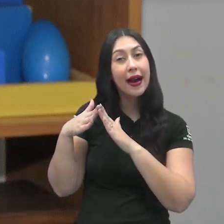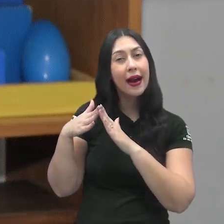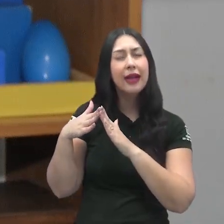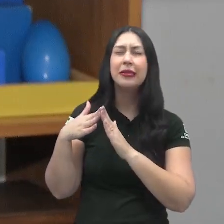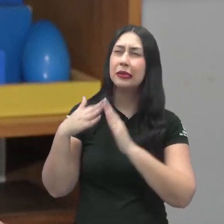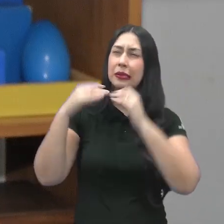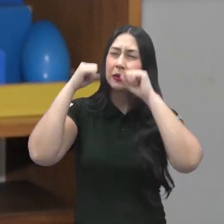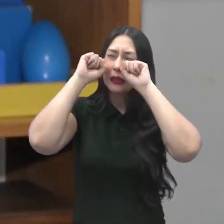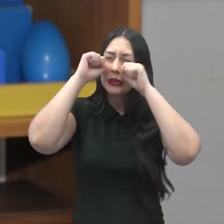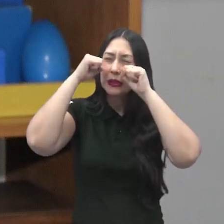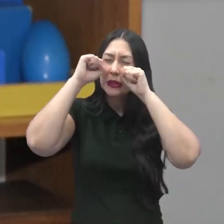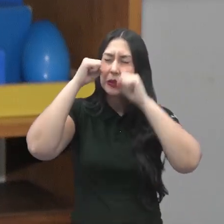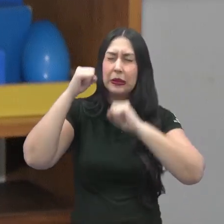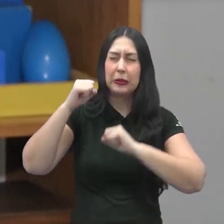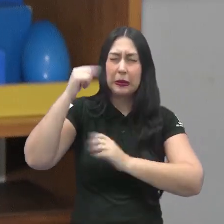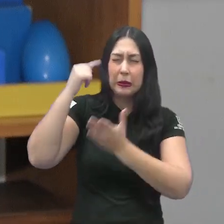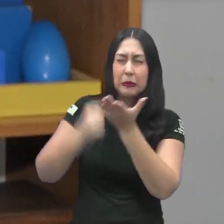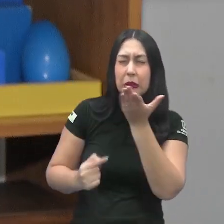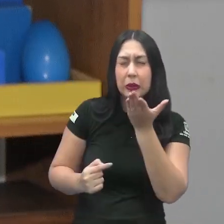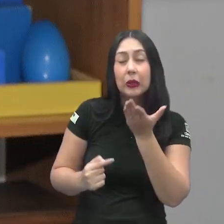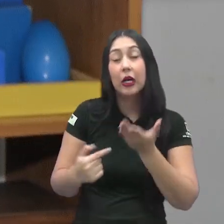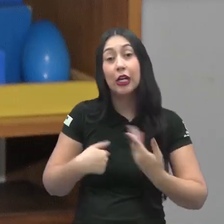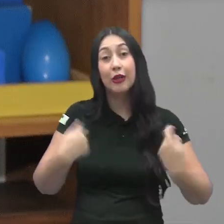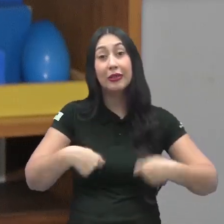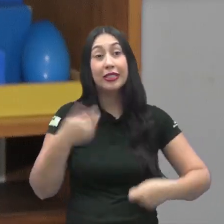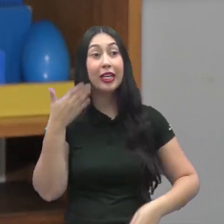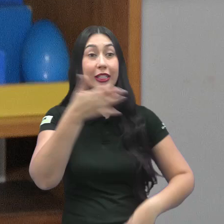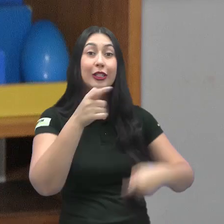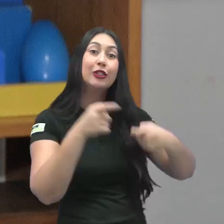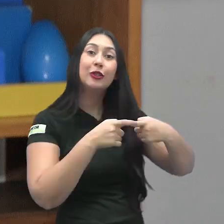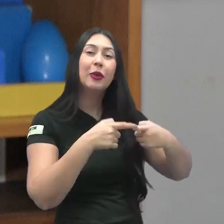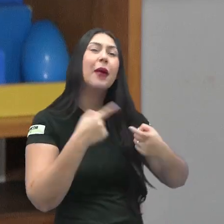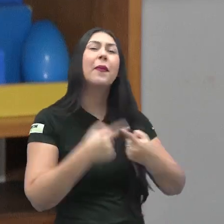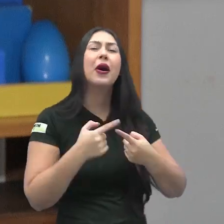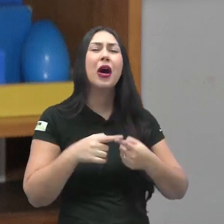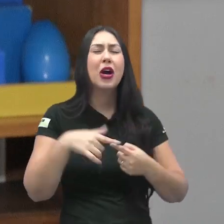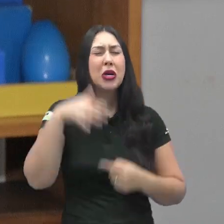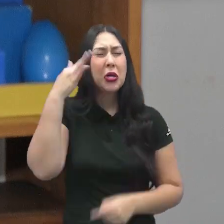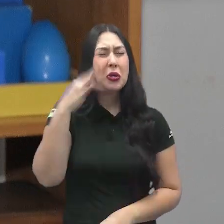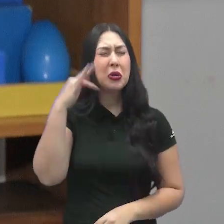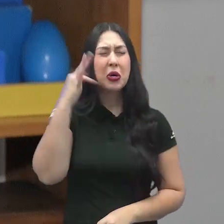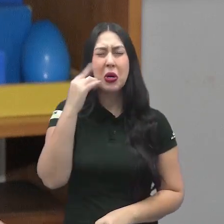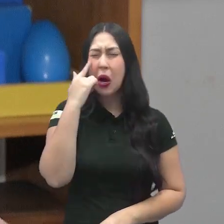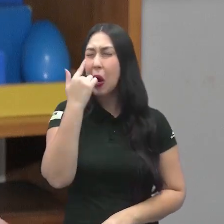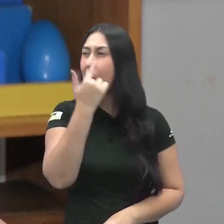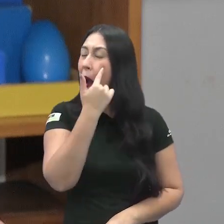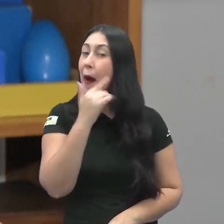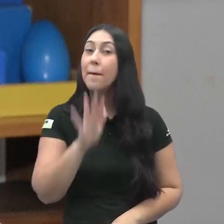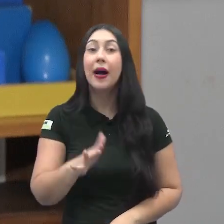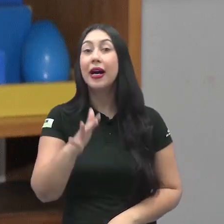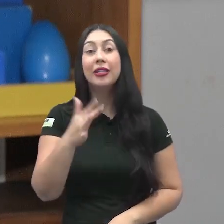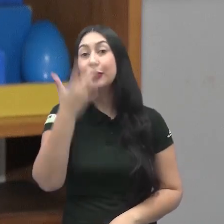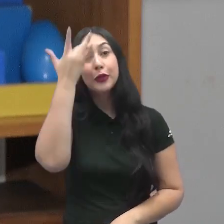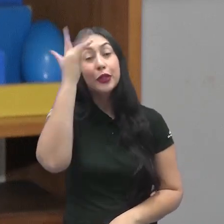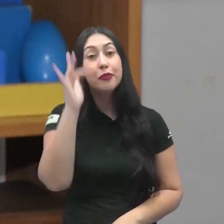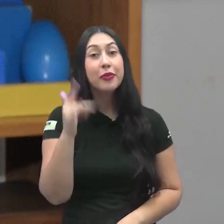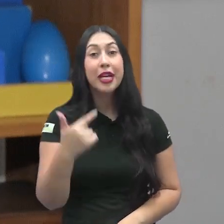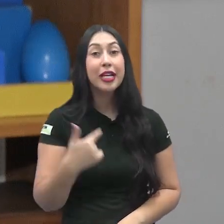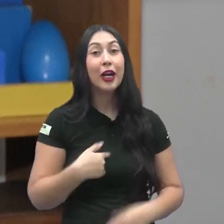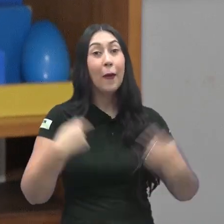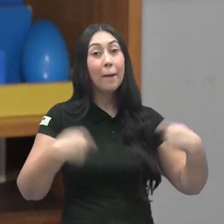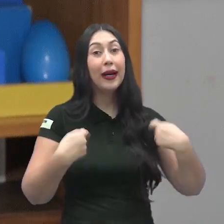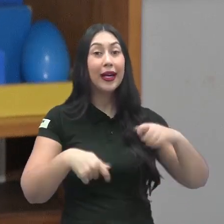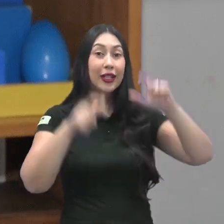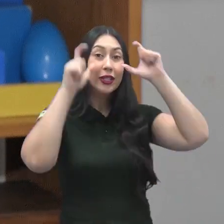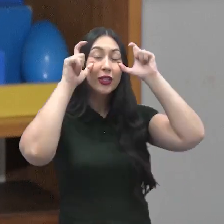para casa, aí minha irmã machucou meu olho. Aí eu fui no médico, porque o meu olho estava doendo. Aí eu